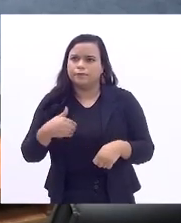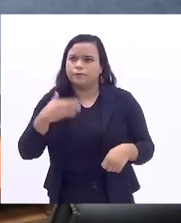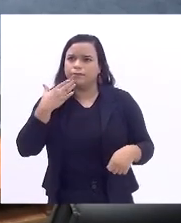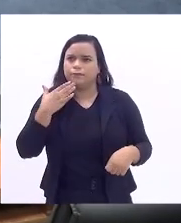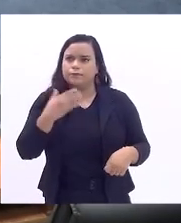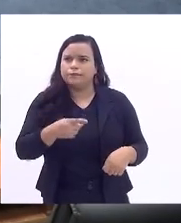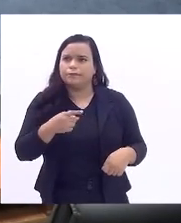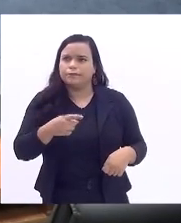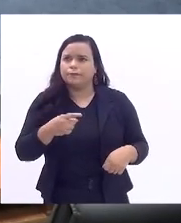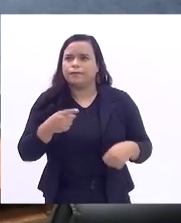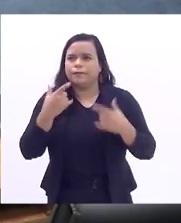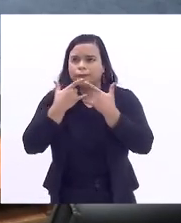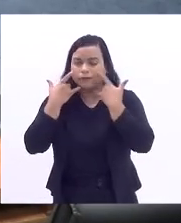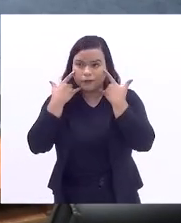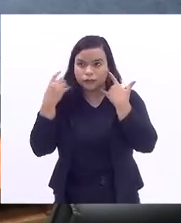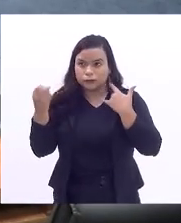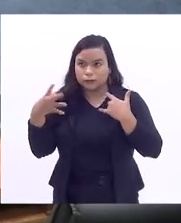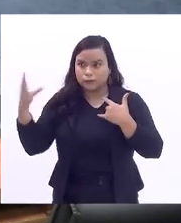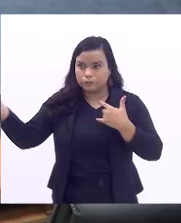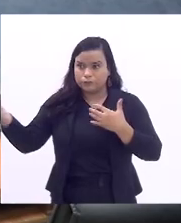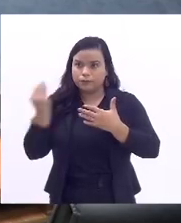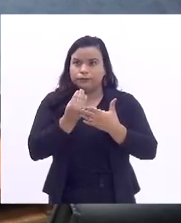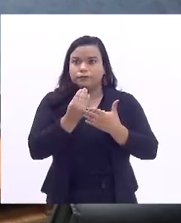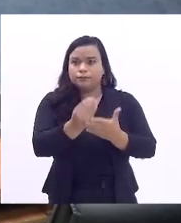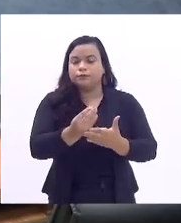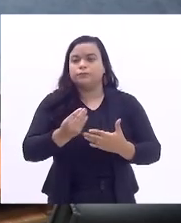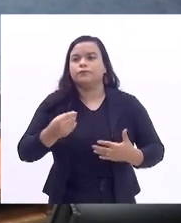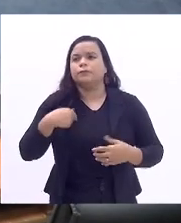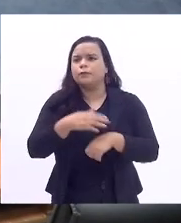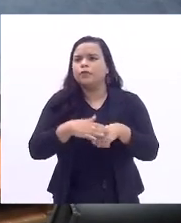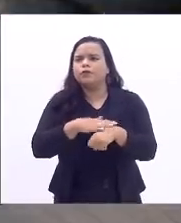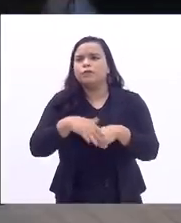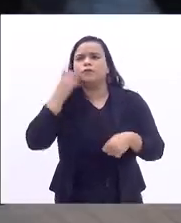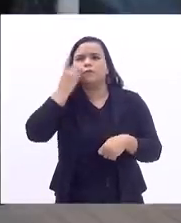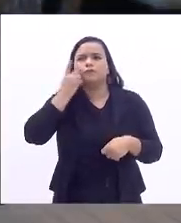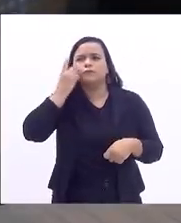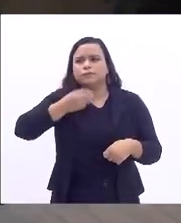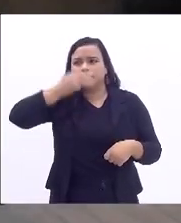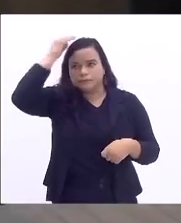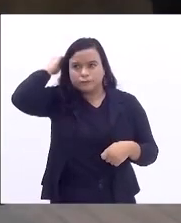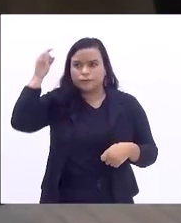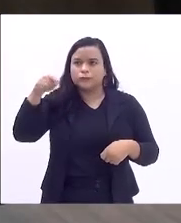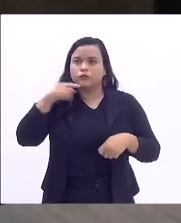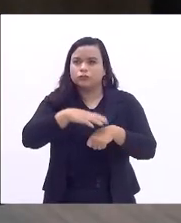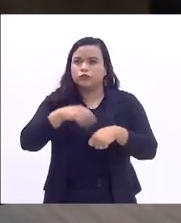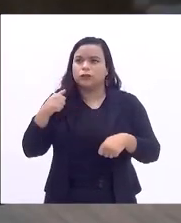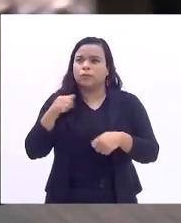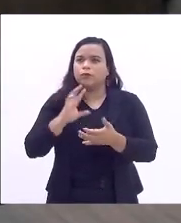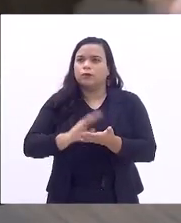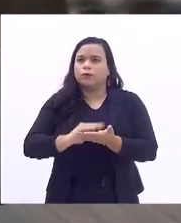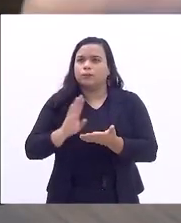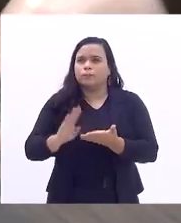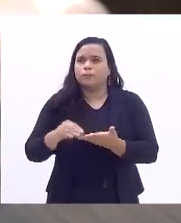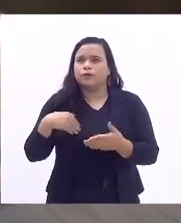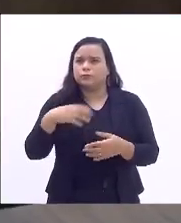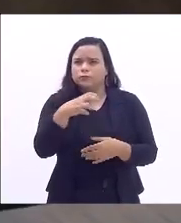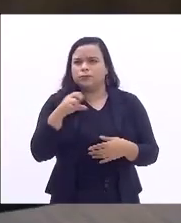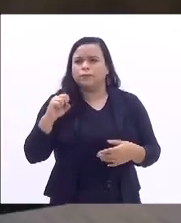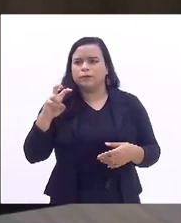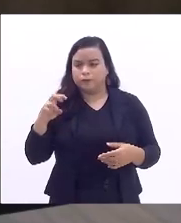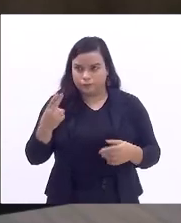pegar um uma máscara eu tava conversando o deputado Márcio Pacheco senhor chamou a porta eu já pego aí